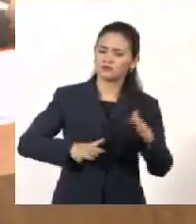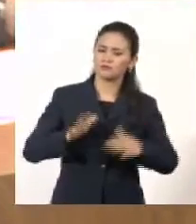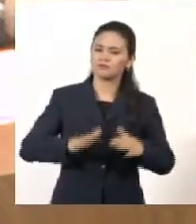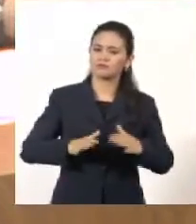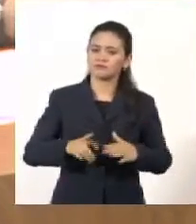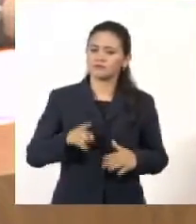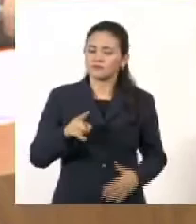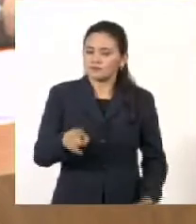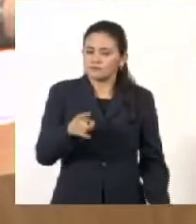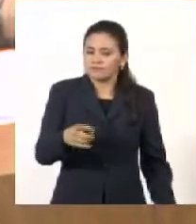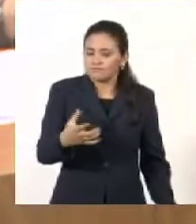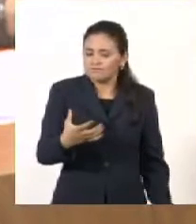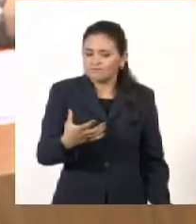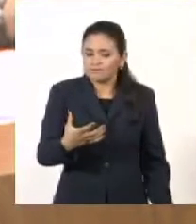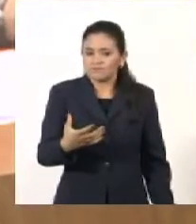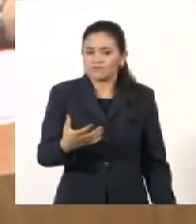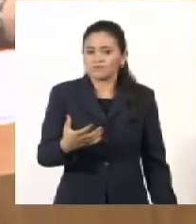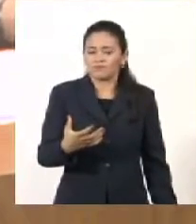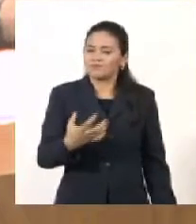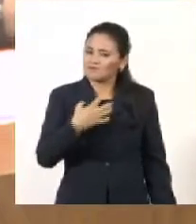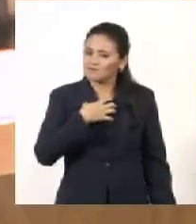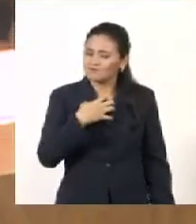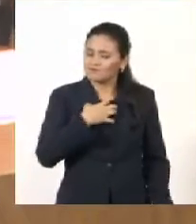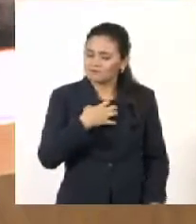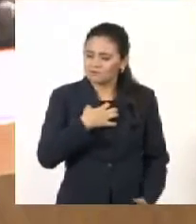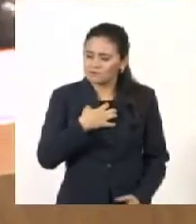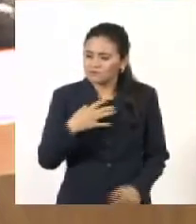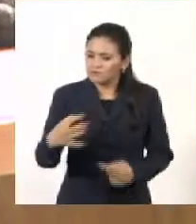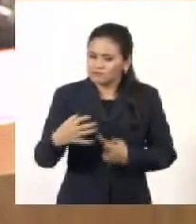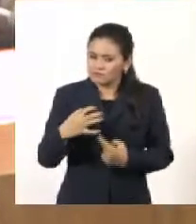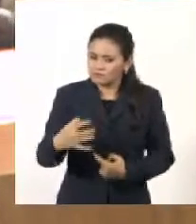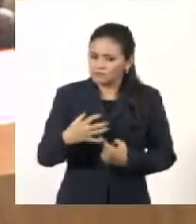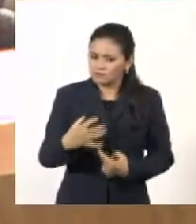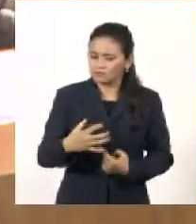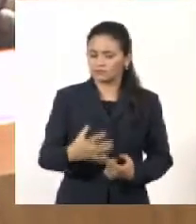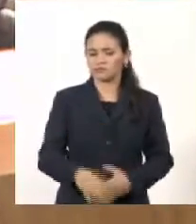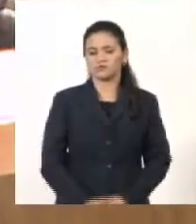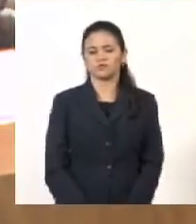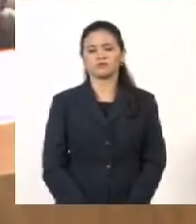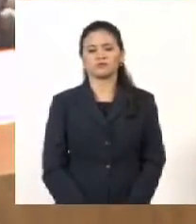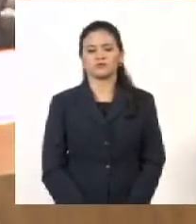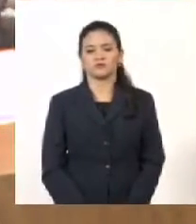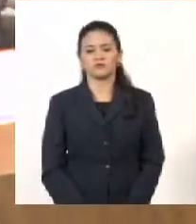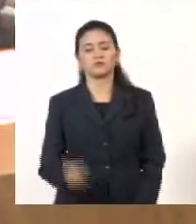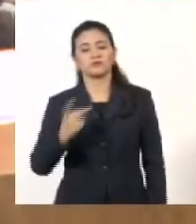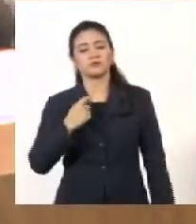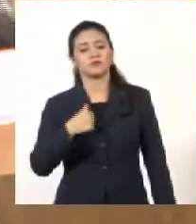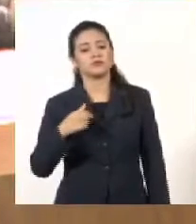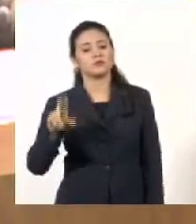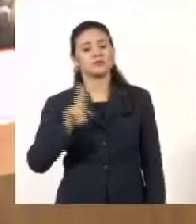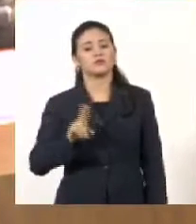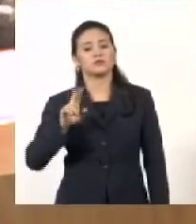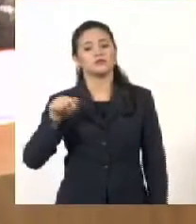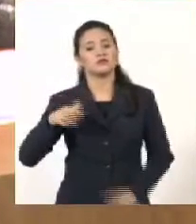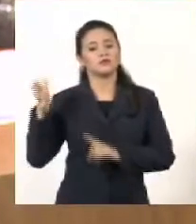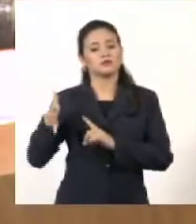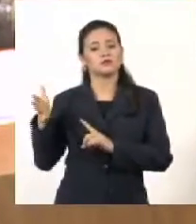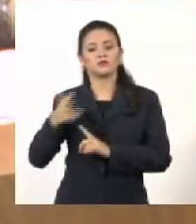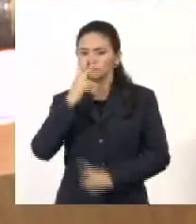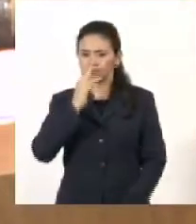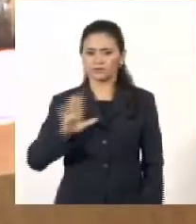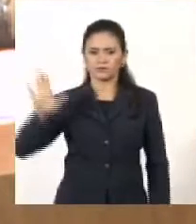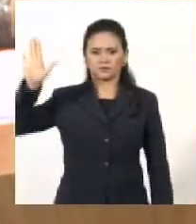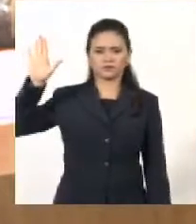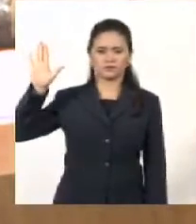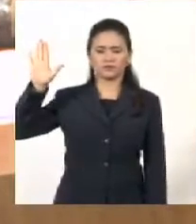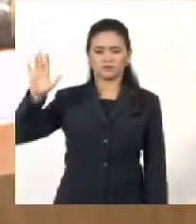deputado Erinaldo sobe à tribuna e vem dizer que eu estou usando a tribuna como palanque eleitoral. Equívoco. Ele